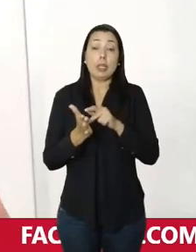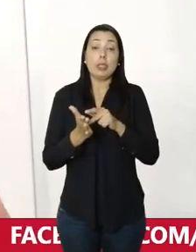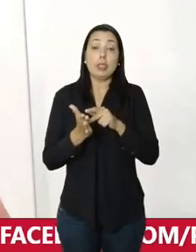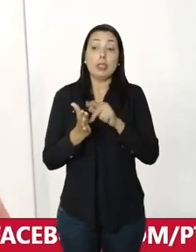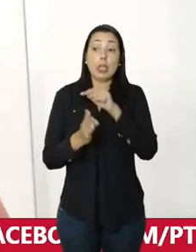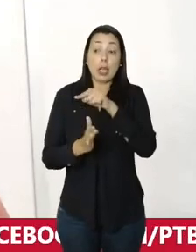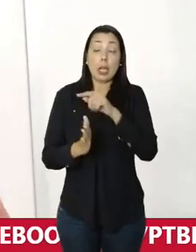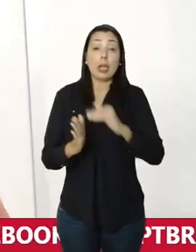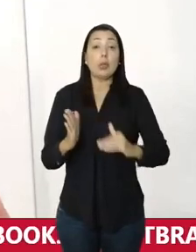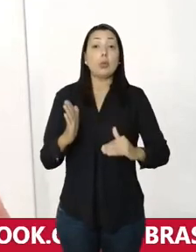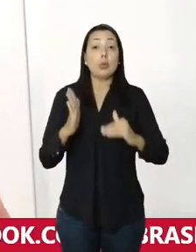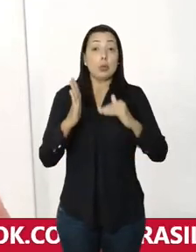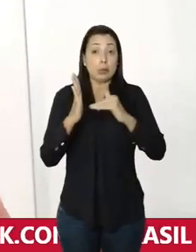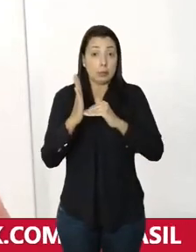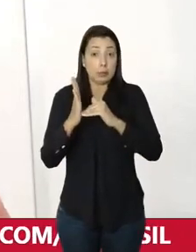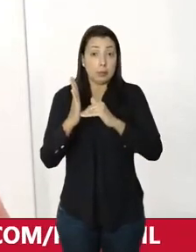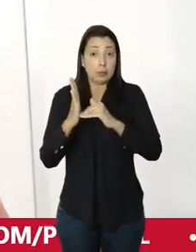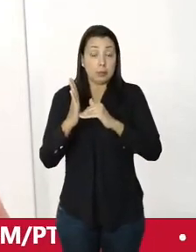da República